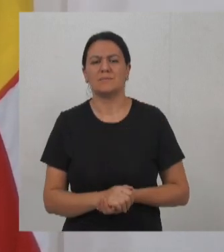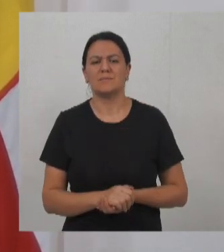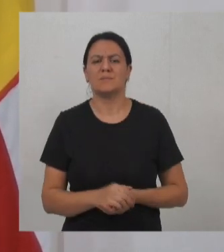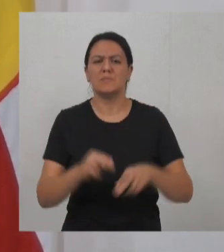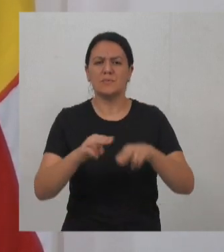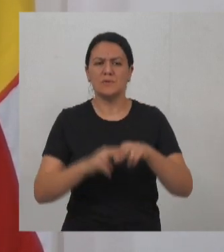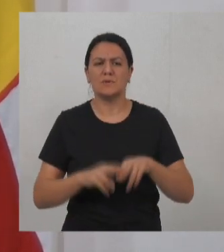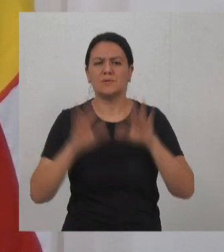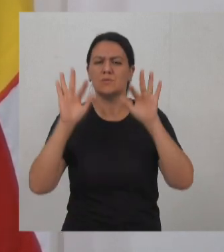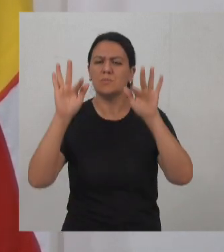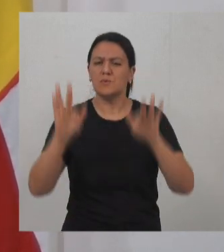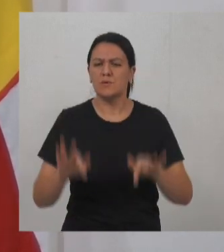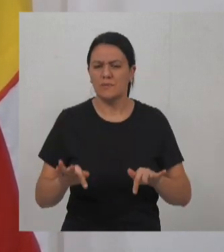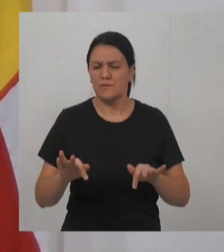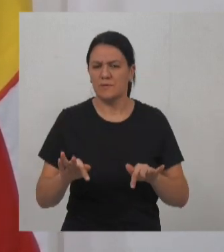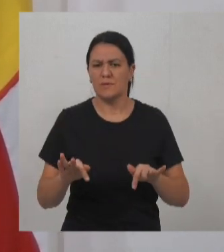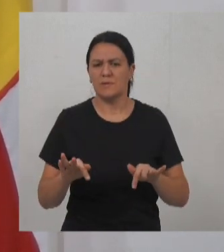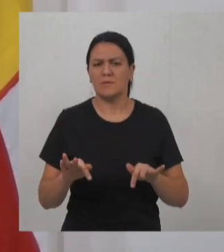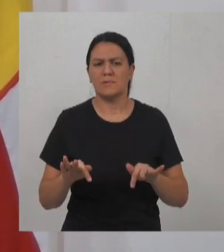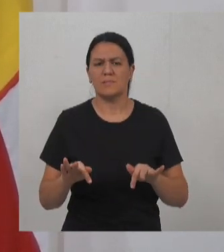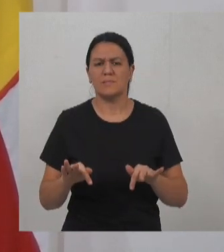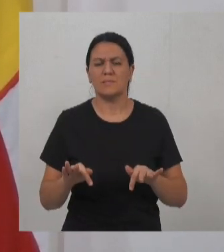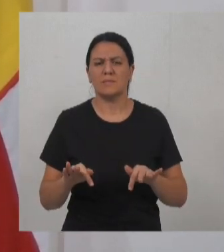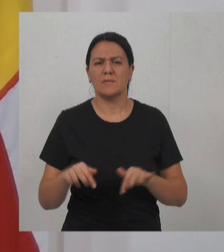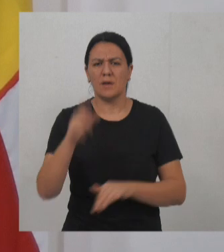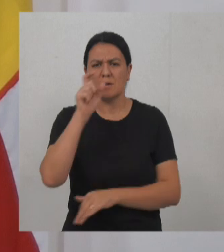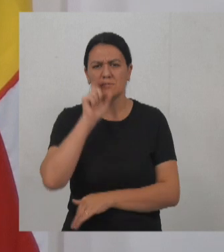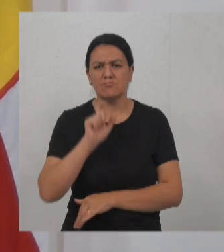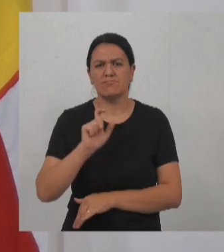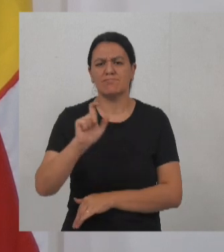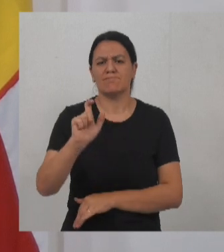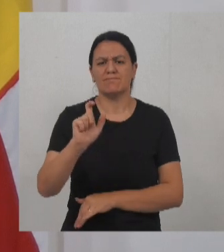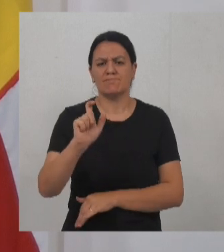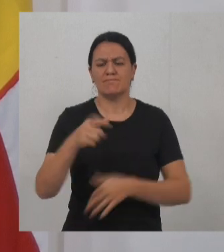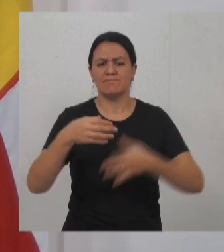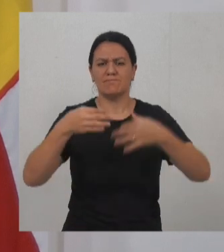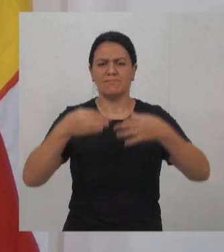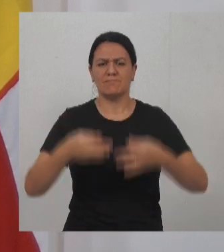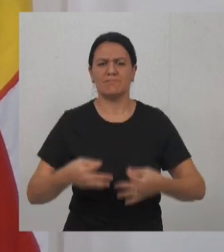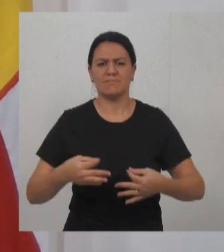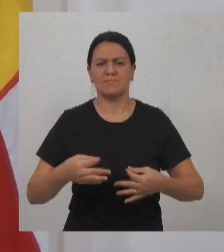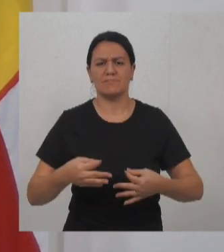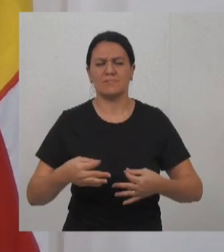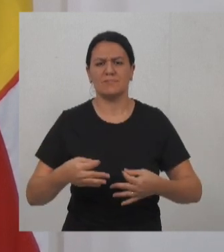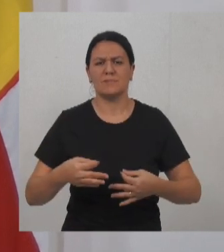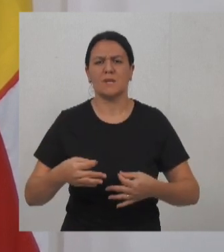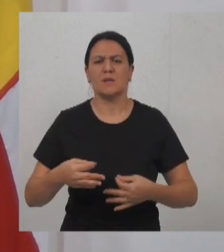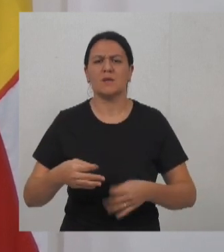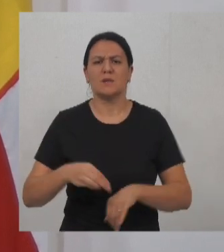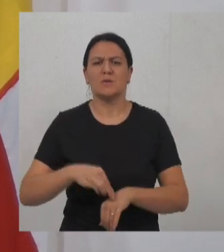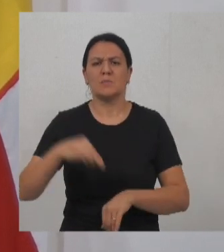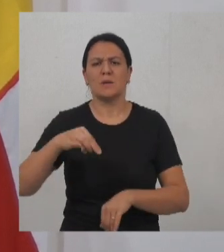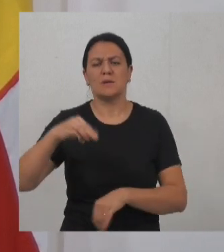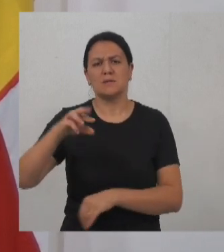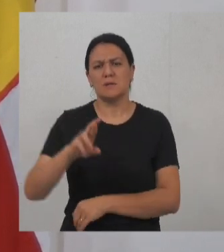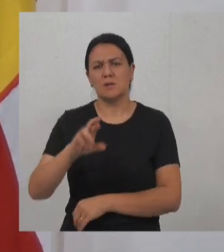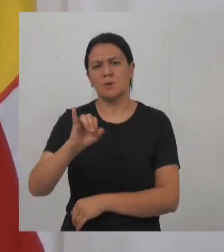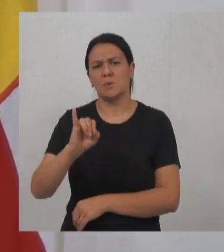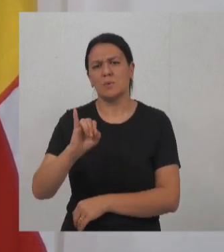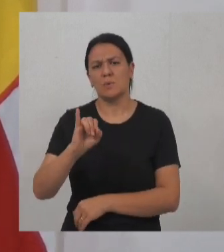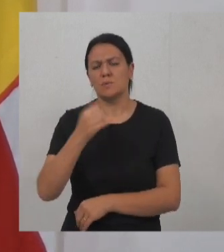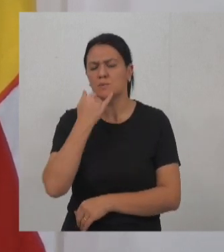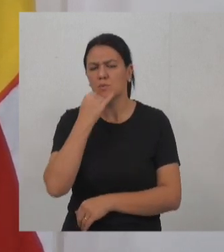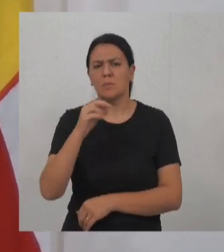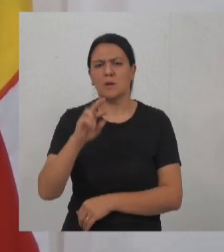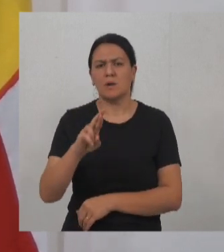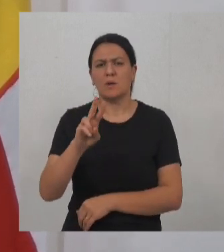aqui citar as palavras firmes e atuais do mestre Rui Barbosa, extraída do texto